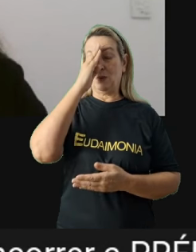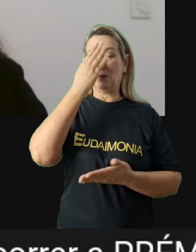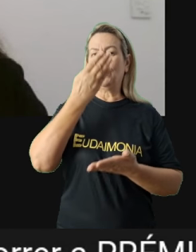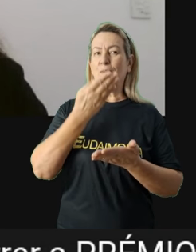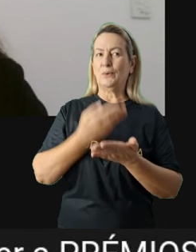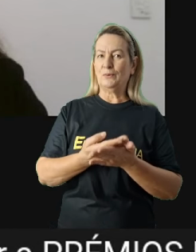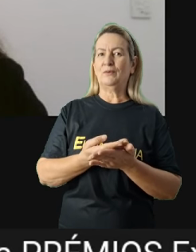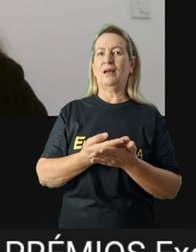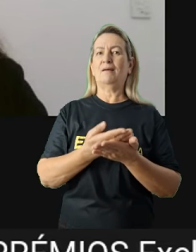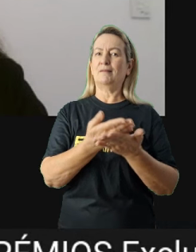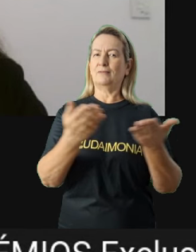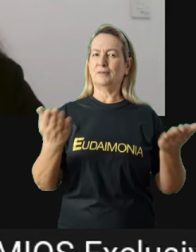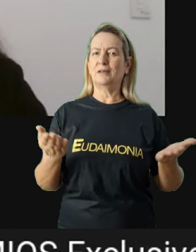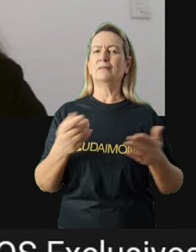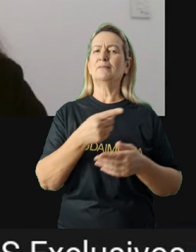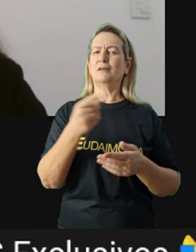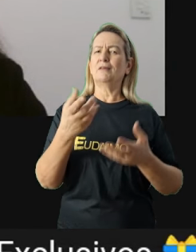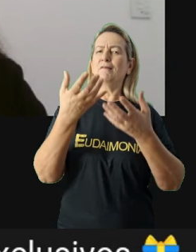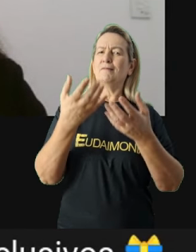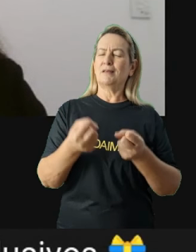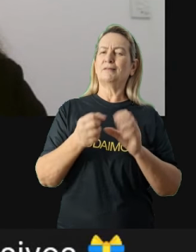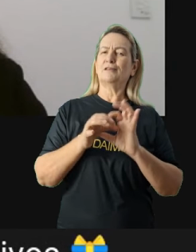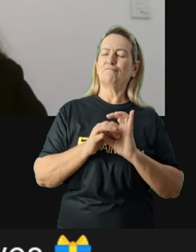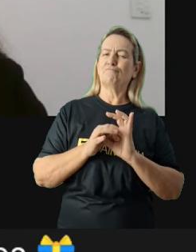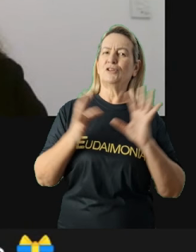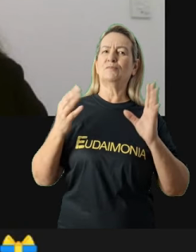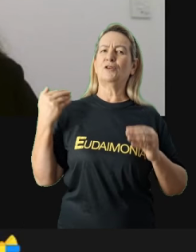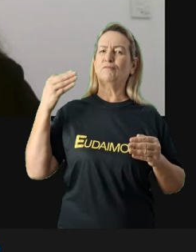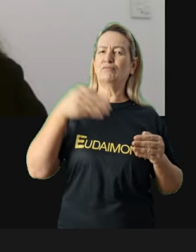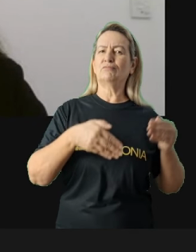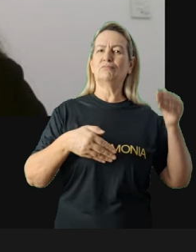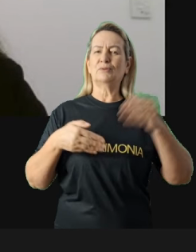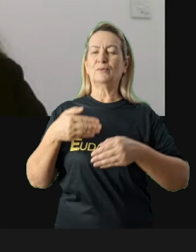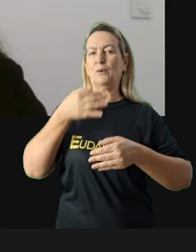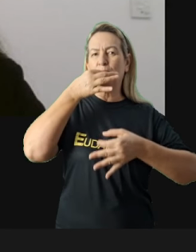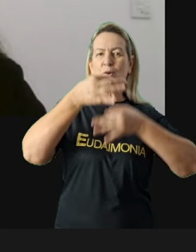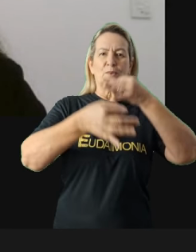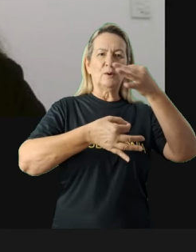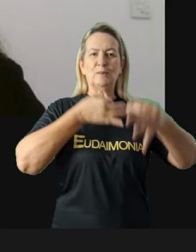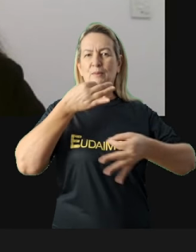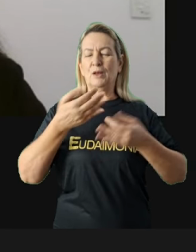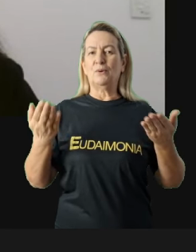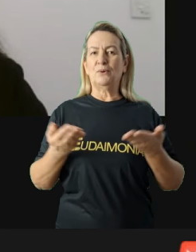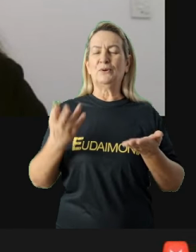é muito bom ter esta confiança e essa disponibilidade de vocês de trazer aqui